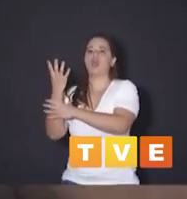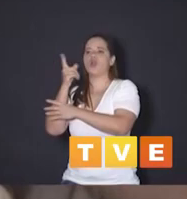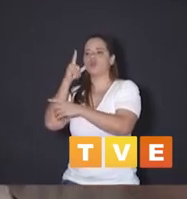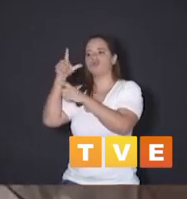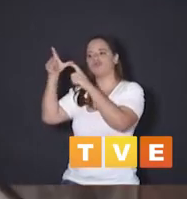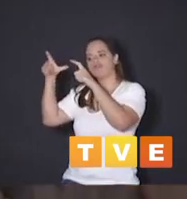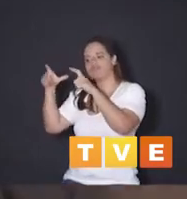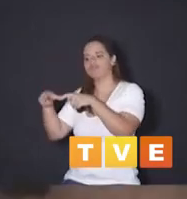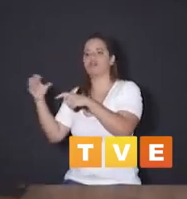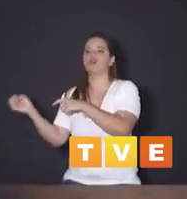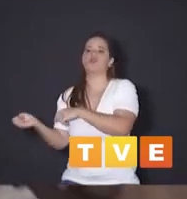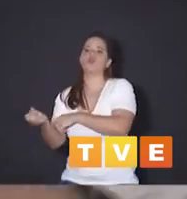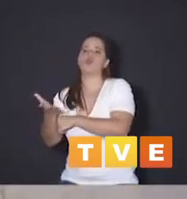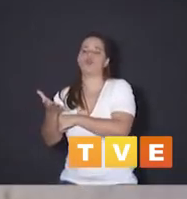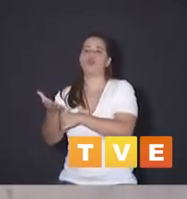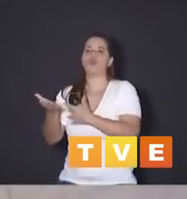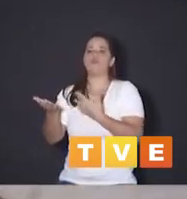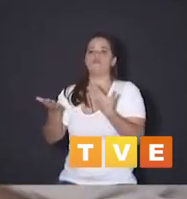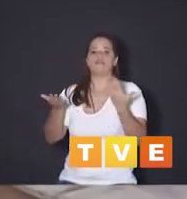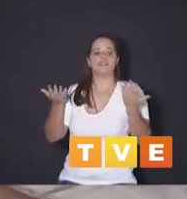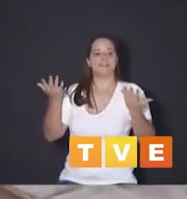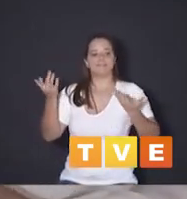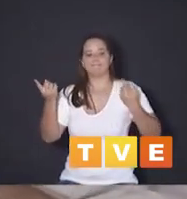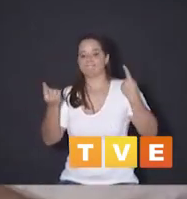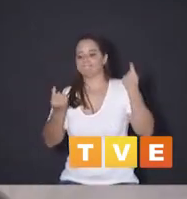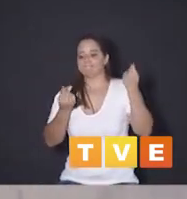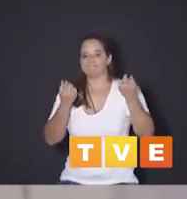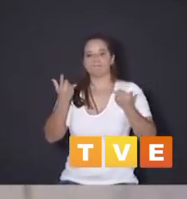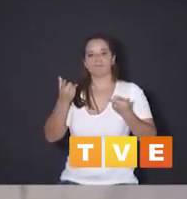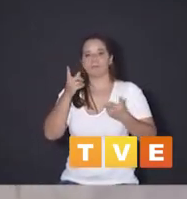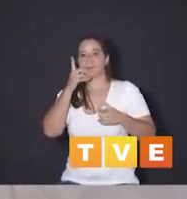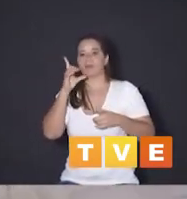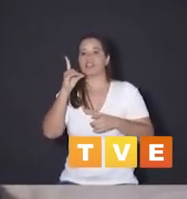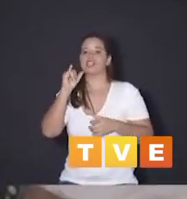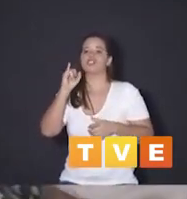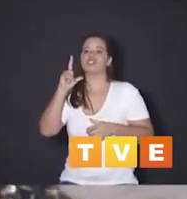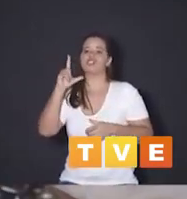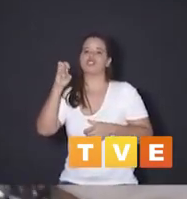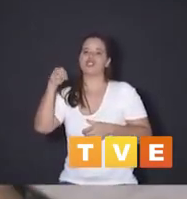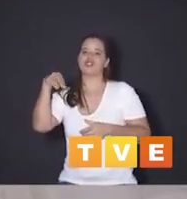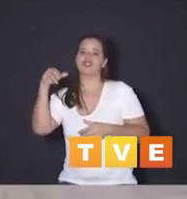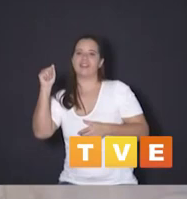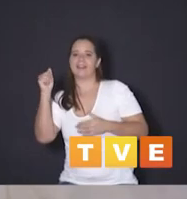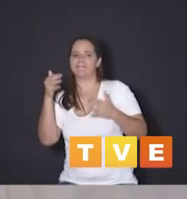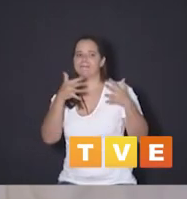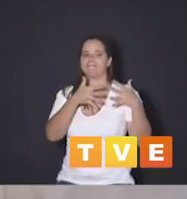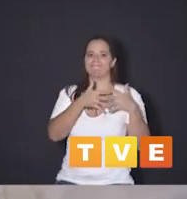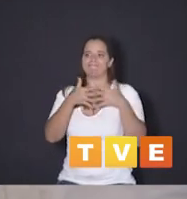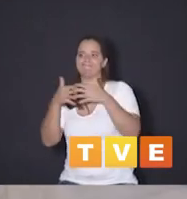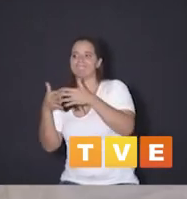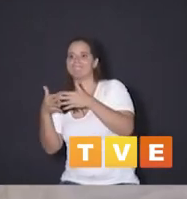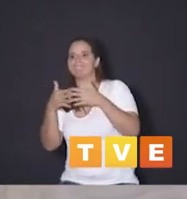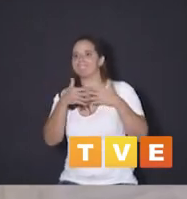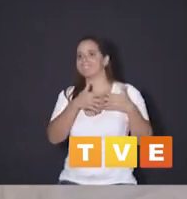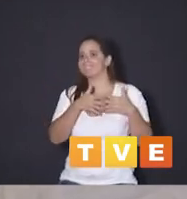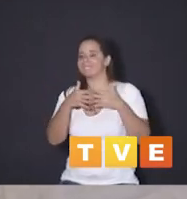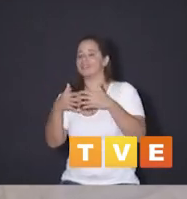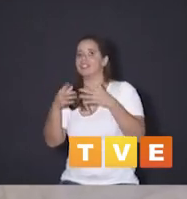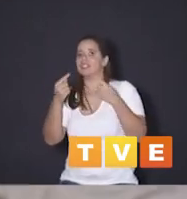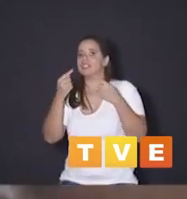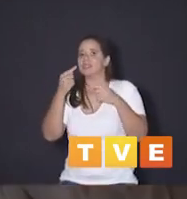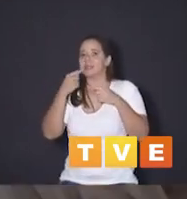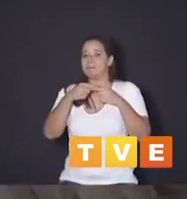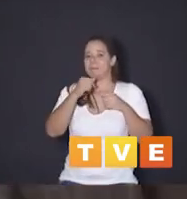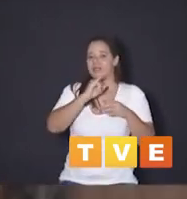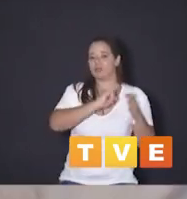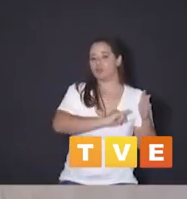é uma dilema o dilema do imigrante é um mesmo que seja